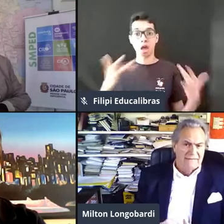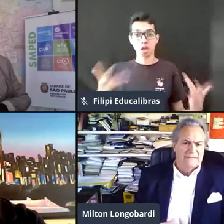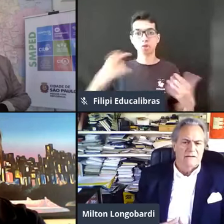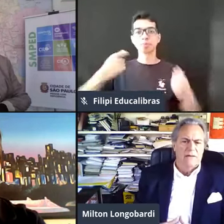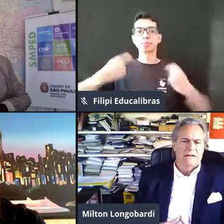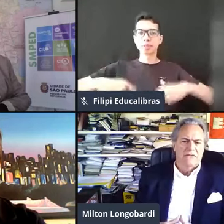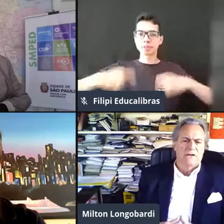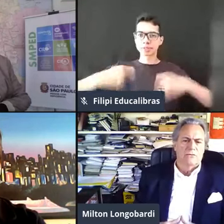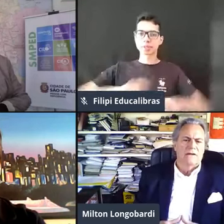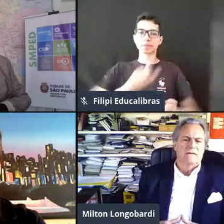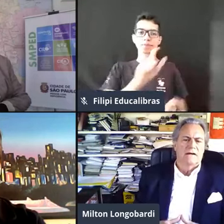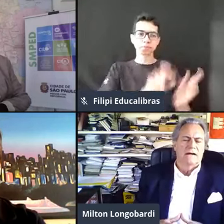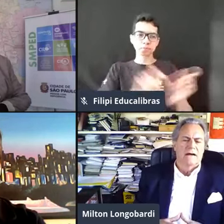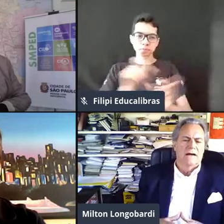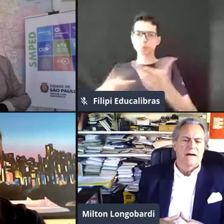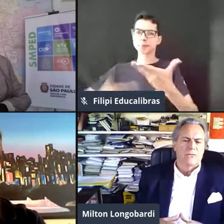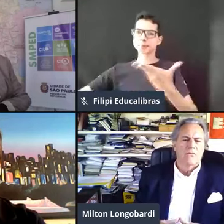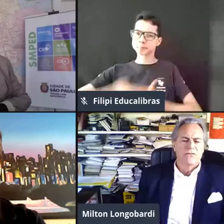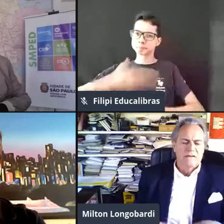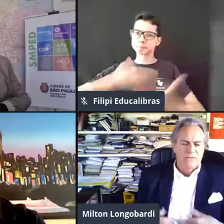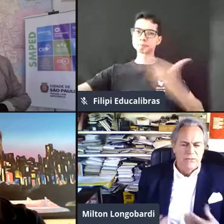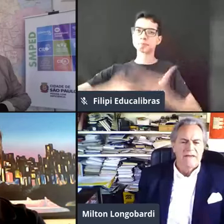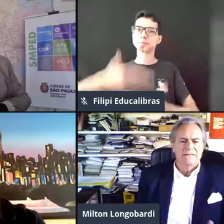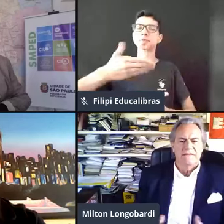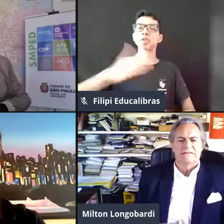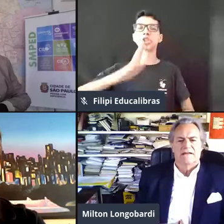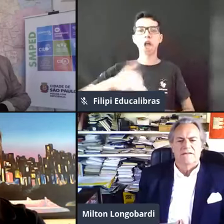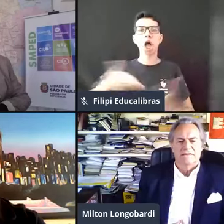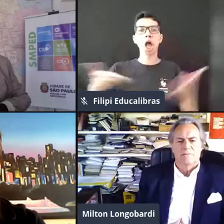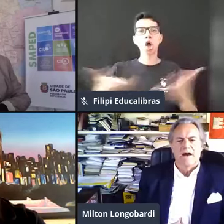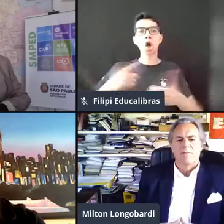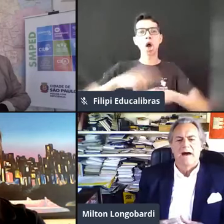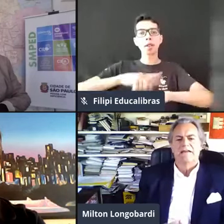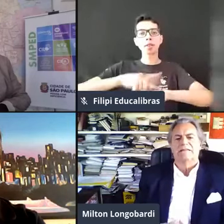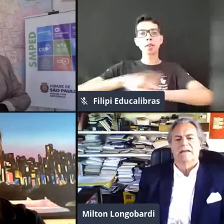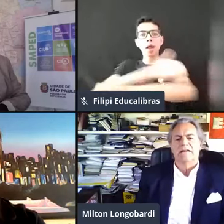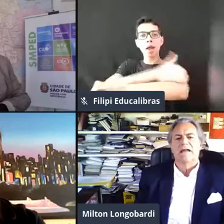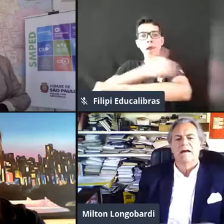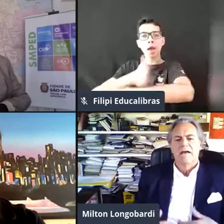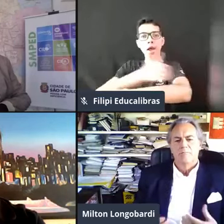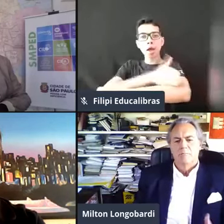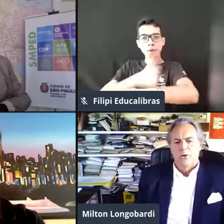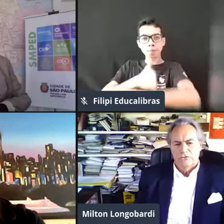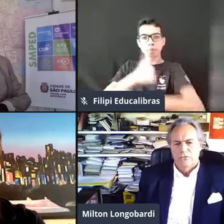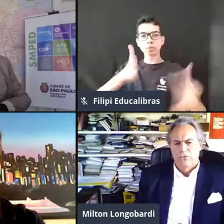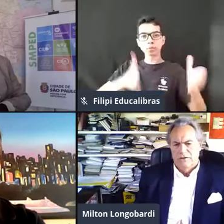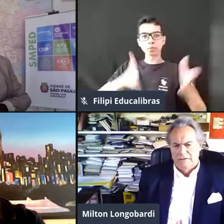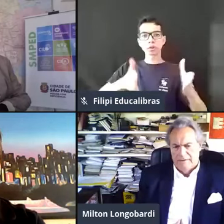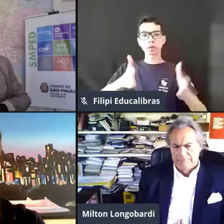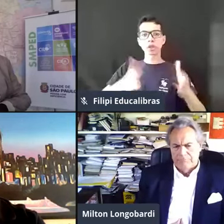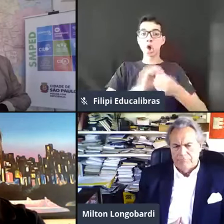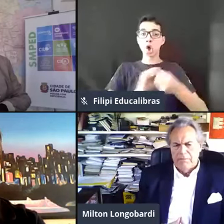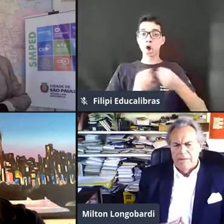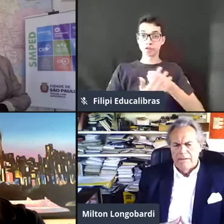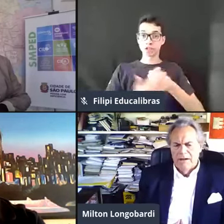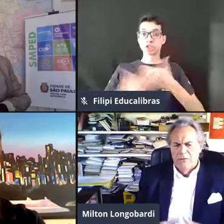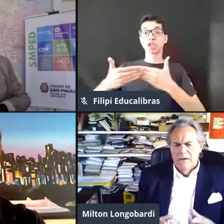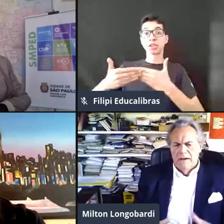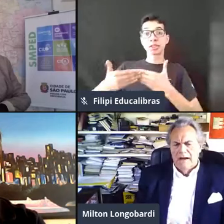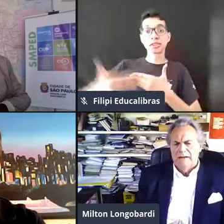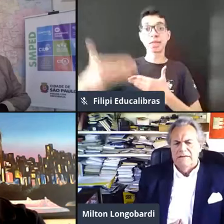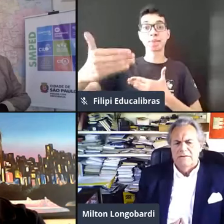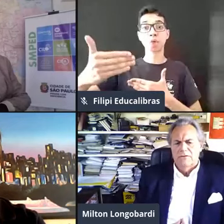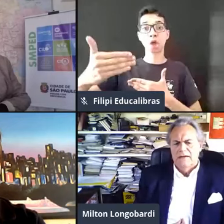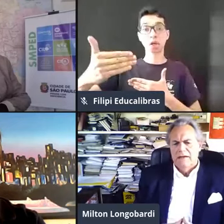está exacerbada já durante a Covid e vai se exacerbar mais ainda pós-Covid.